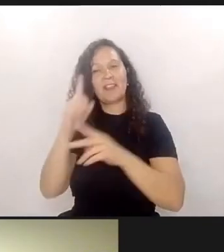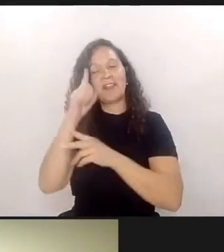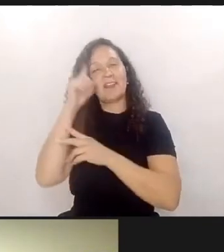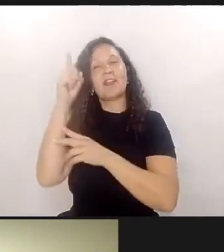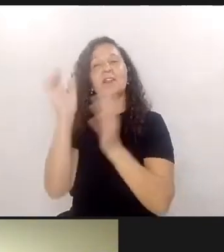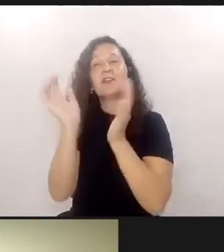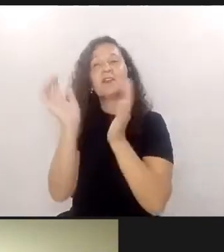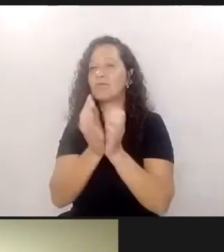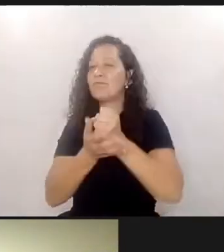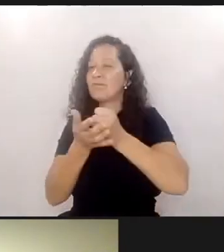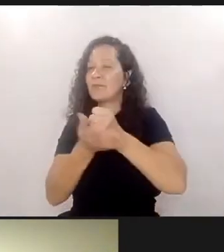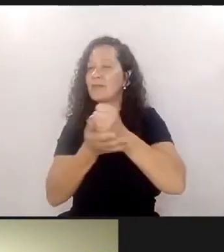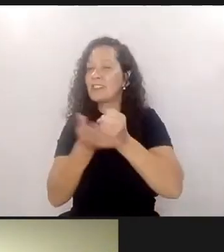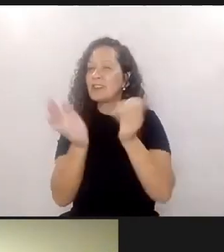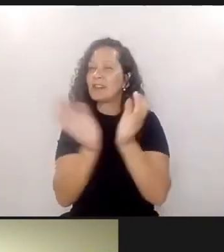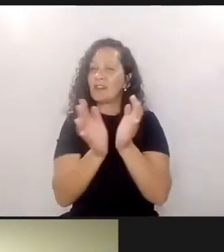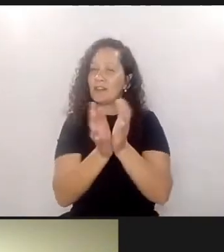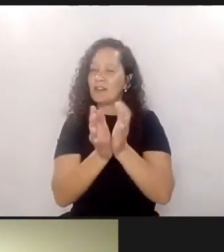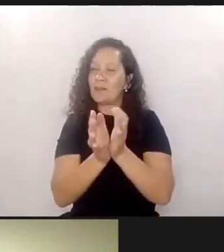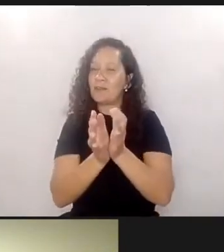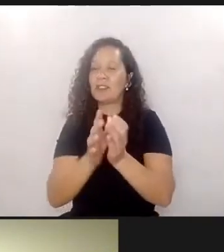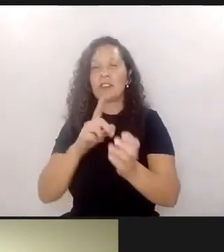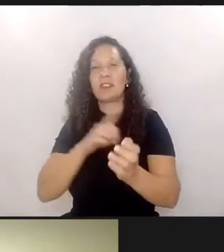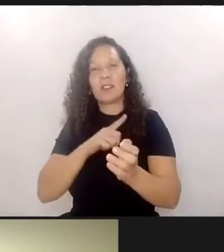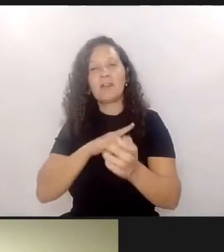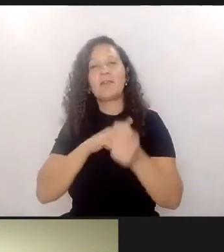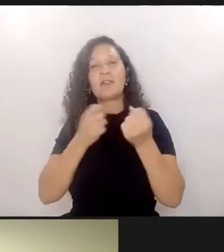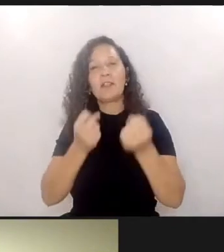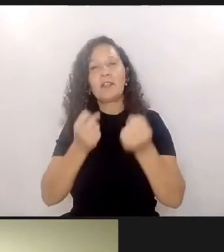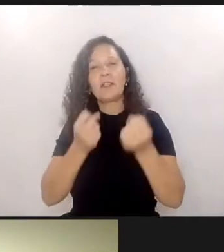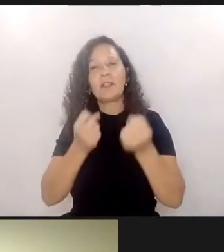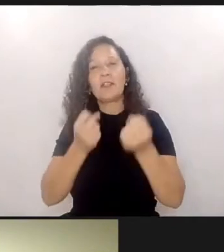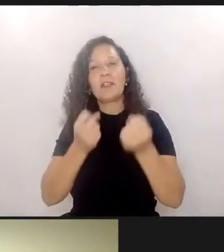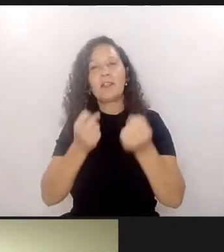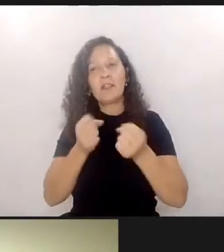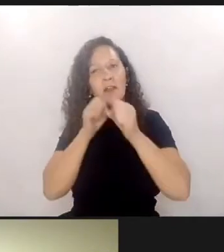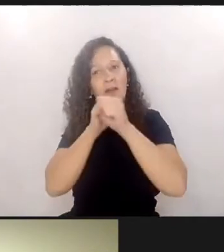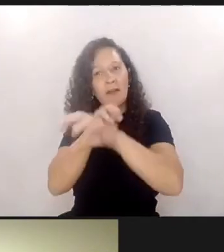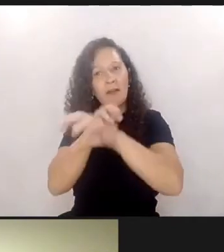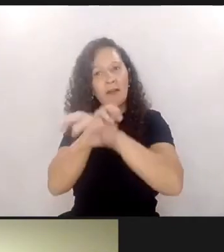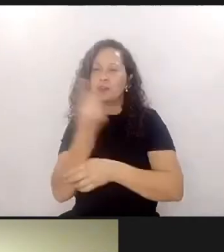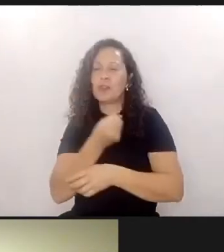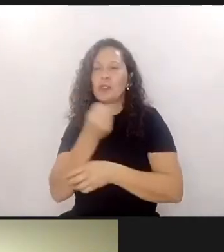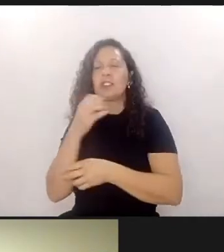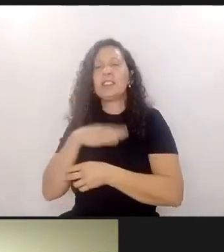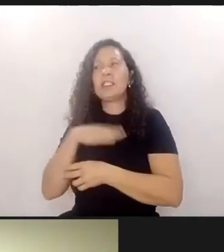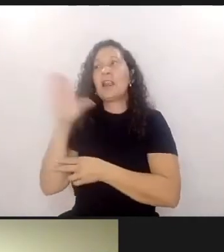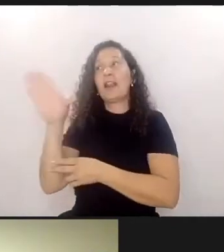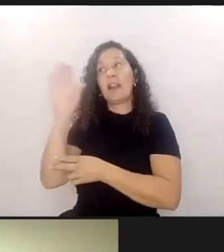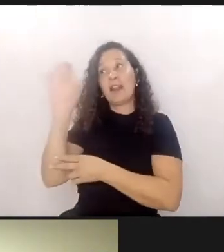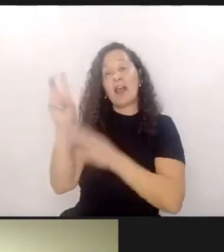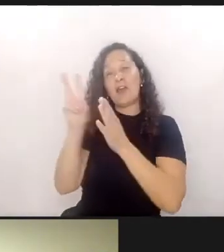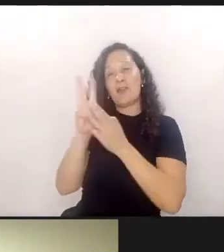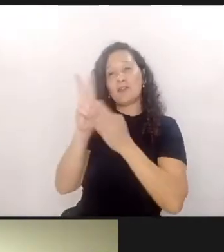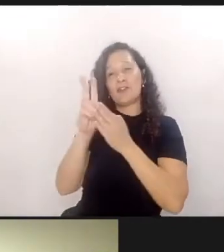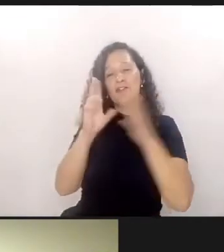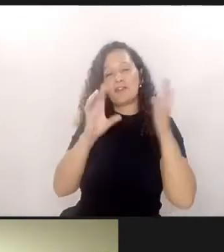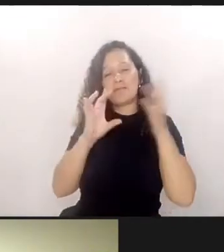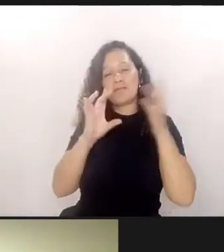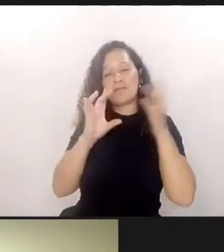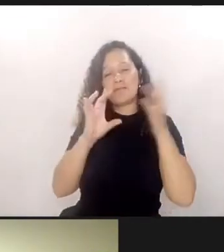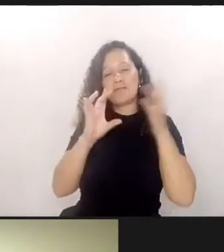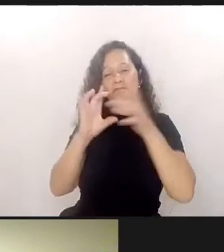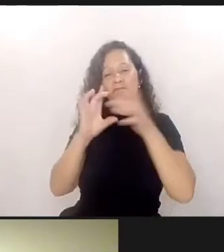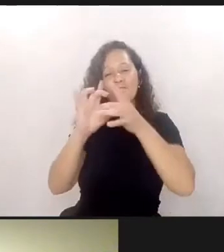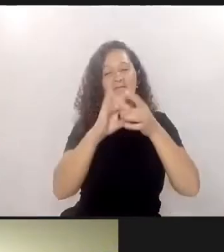Tem muito a ensinar. Tem muito mais sabedoria do que a gente tem. Essa conexão com a natureza, por exemplo, a gente só